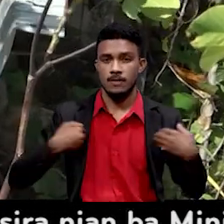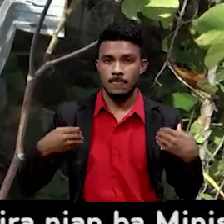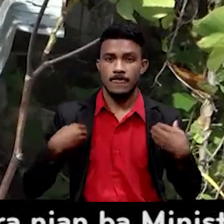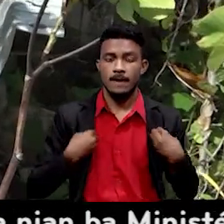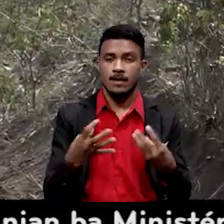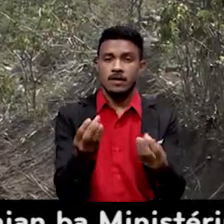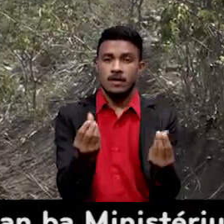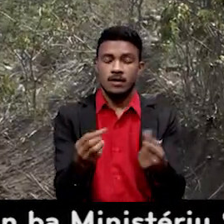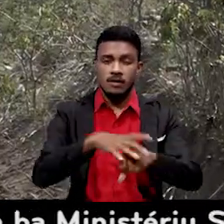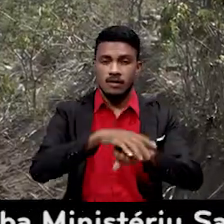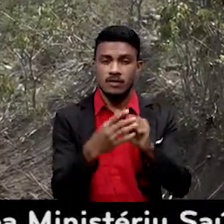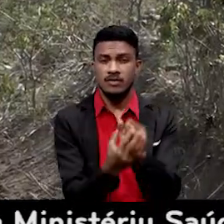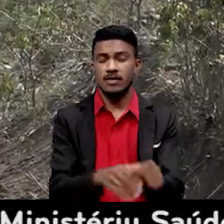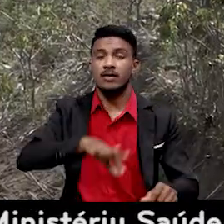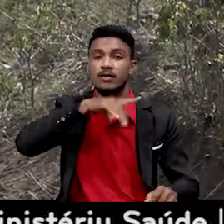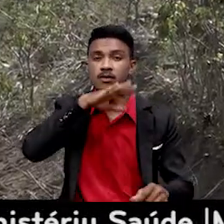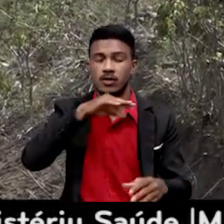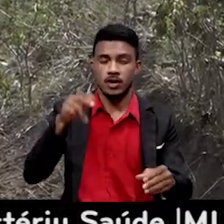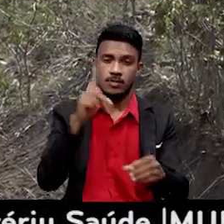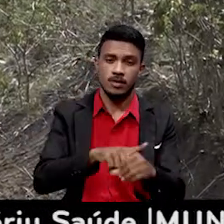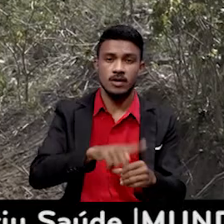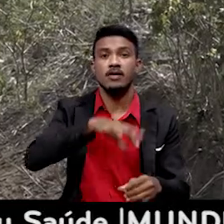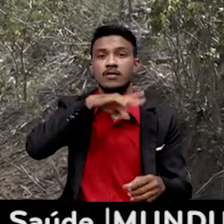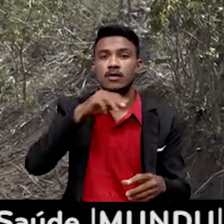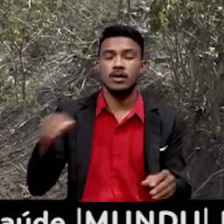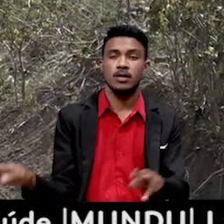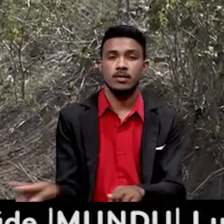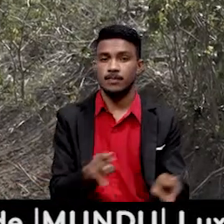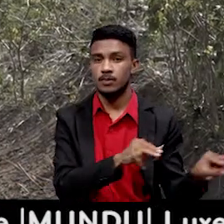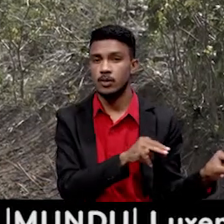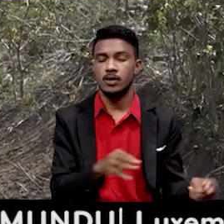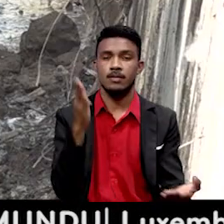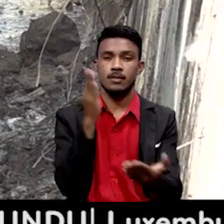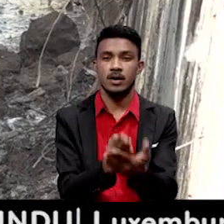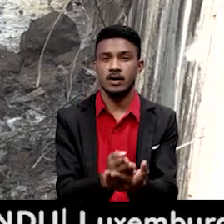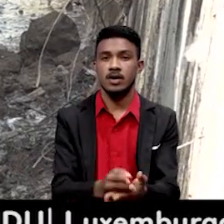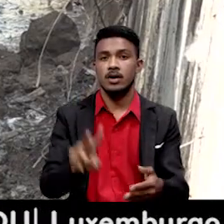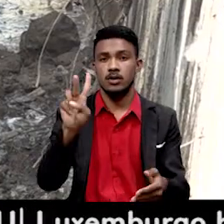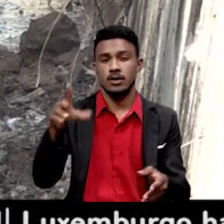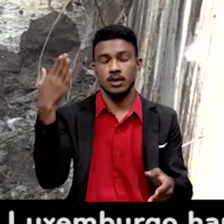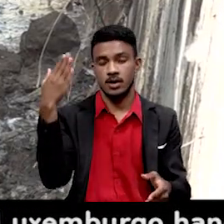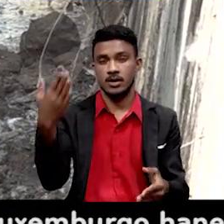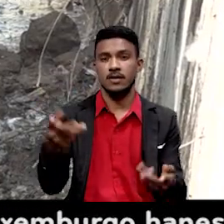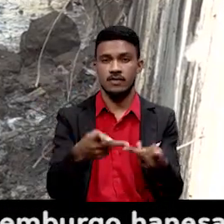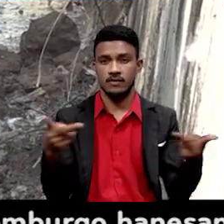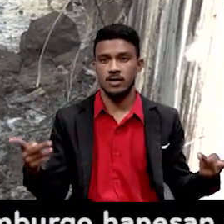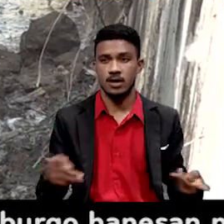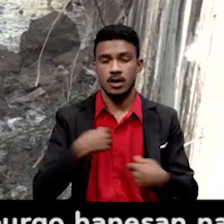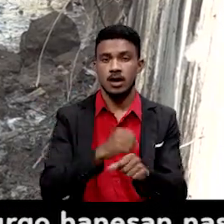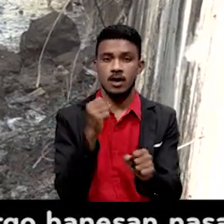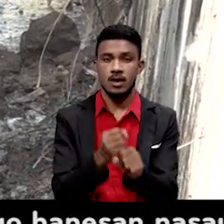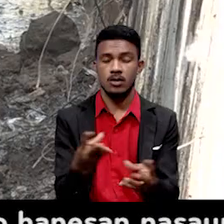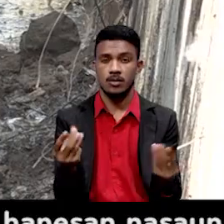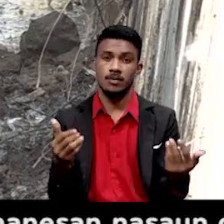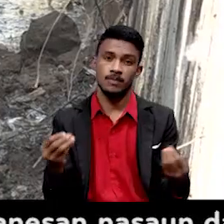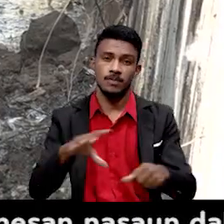ou filmagem hidrocarboneto balu, consegue ultrapassa ia parazen rua ia sítio sondagem yang ou de resulta tau tem